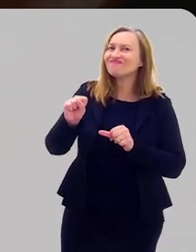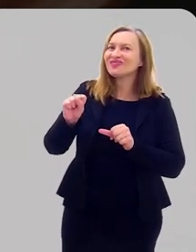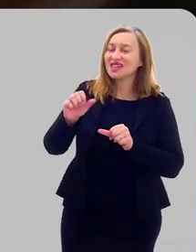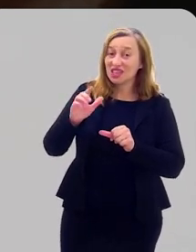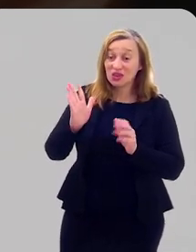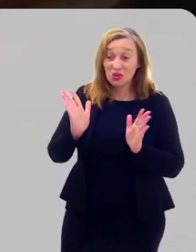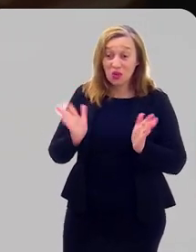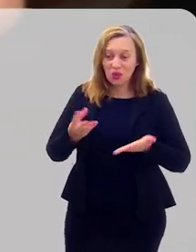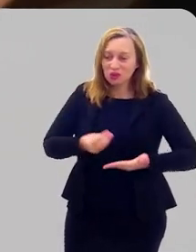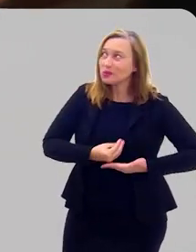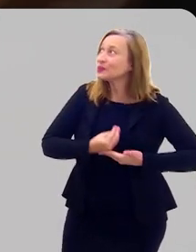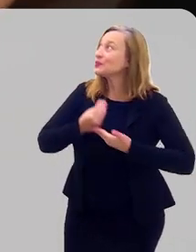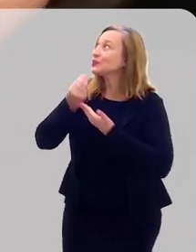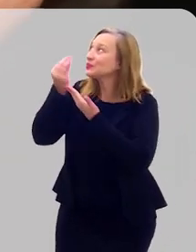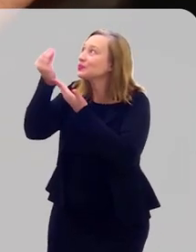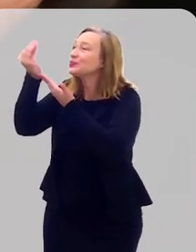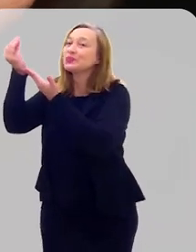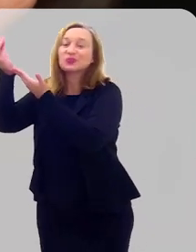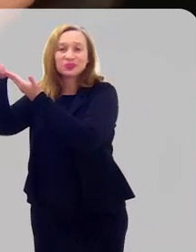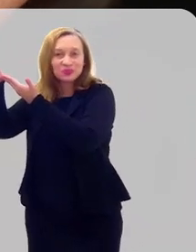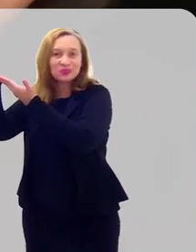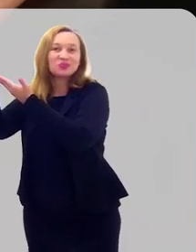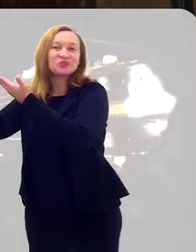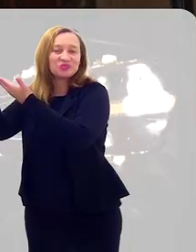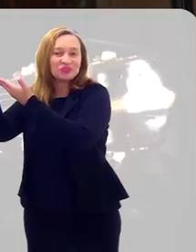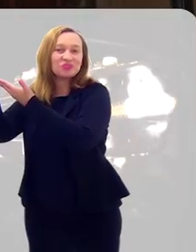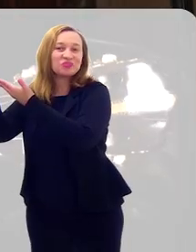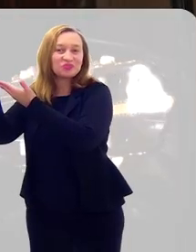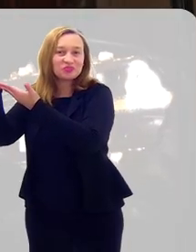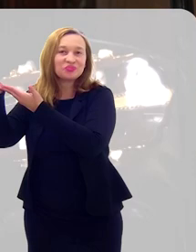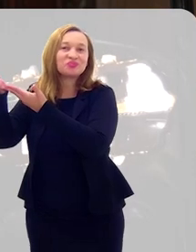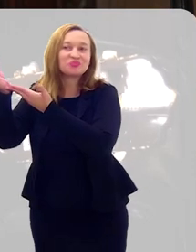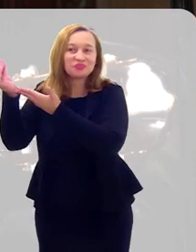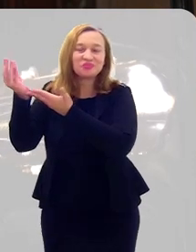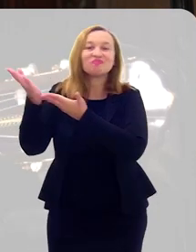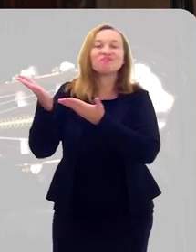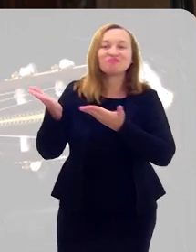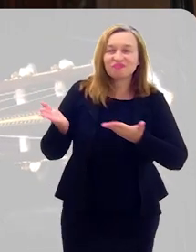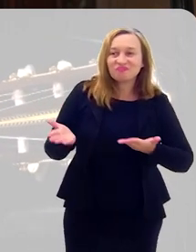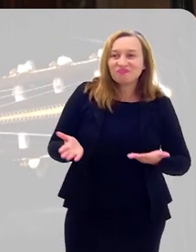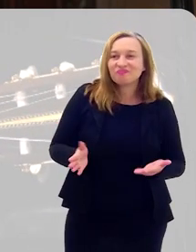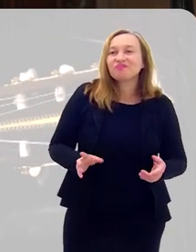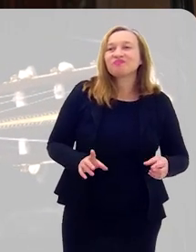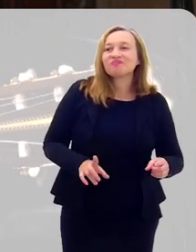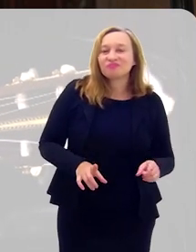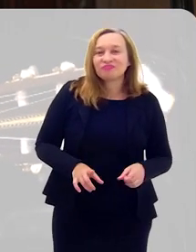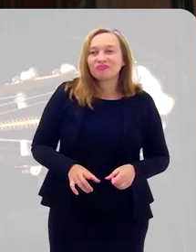inteira lidou, a minha vida inteira mudou, mudou.